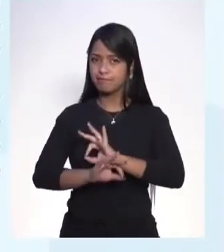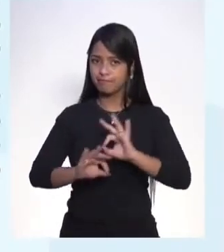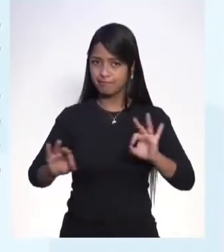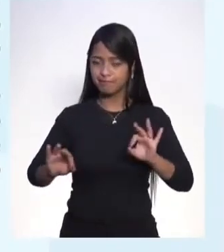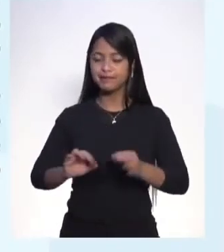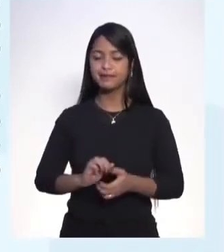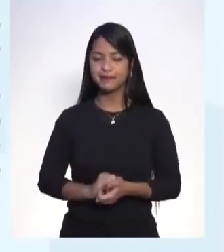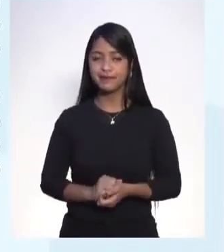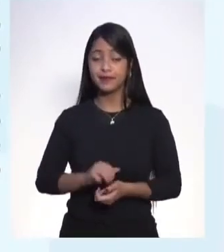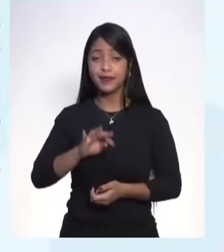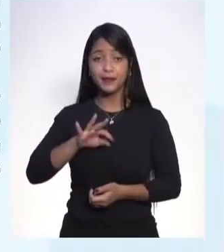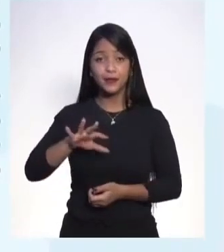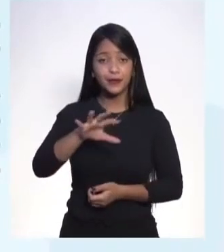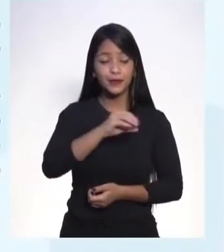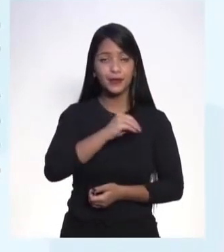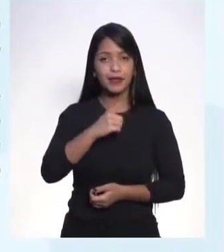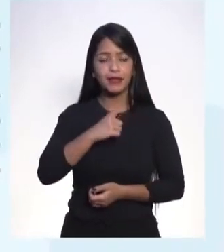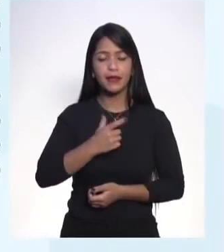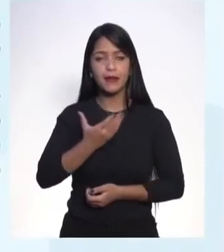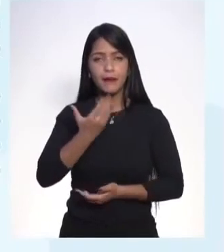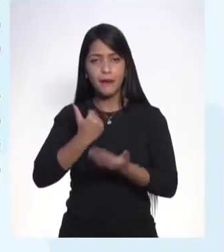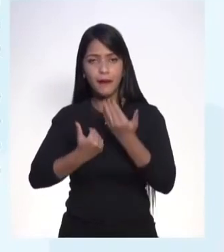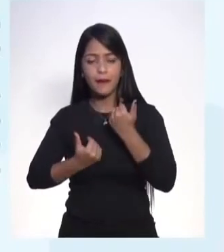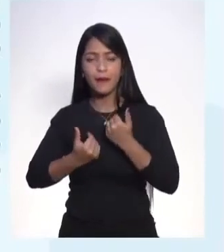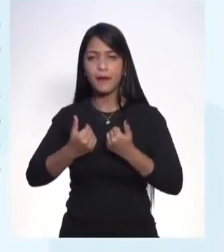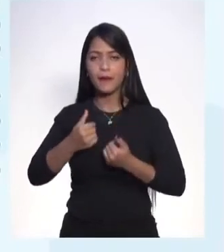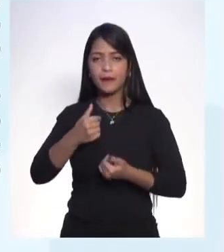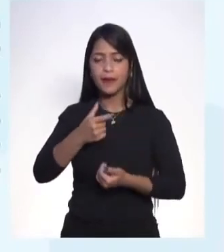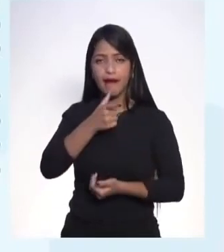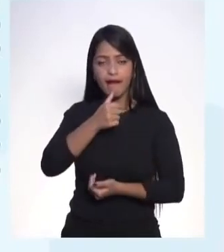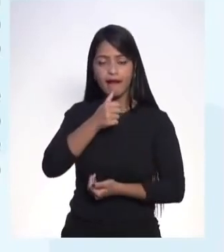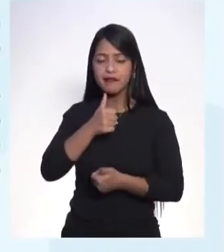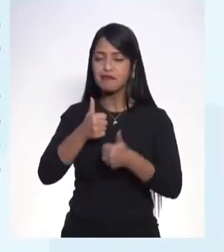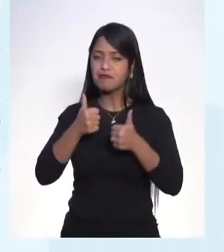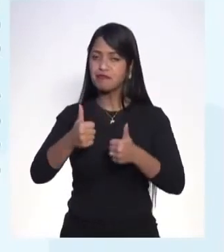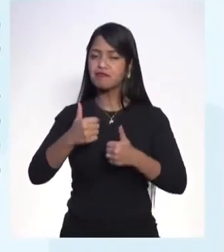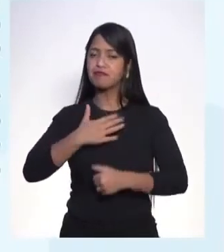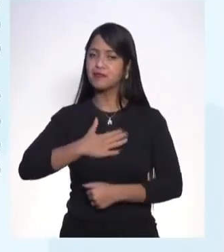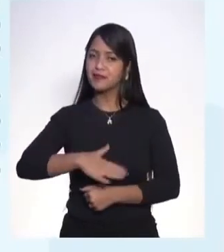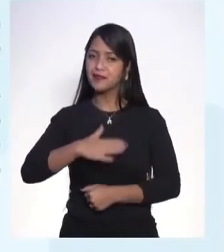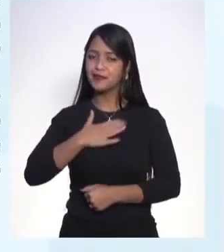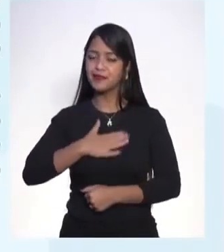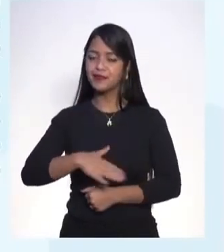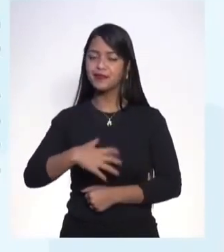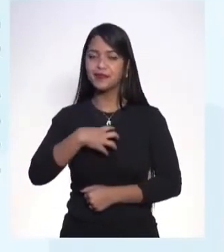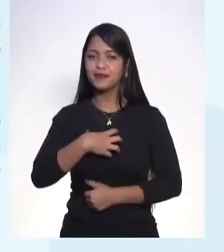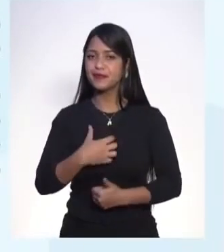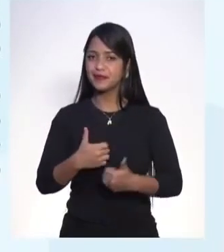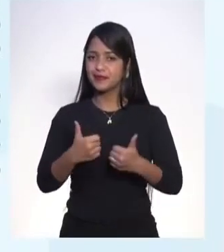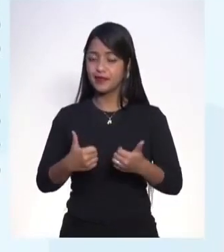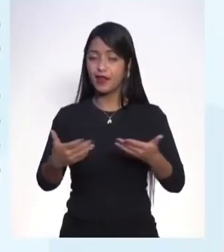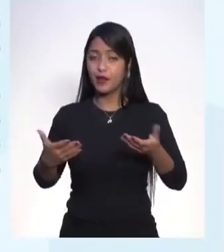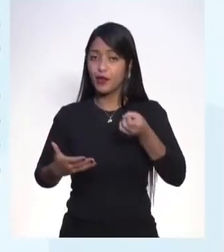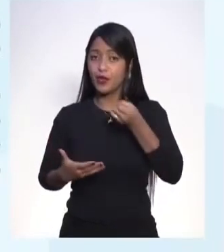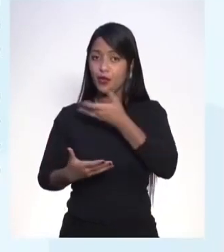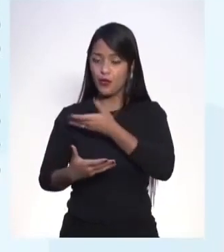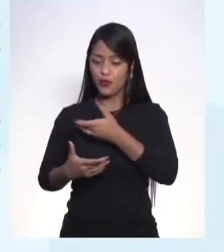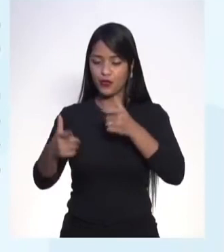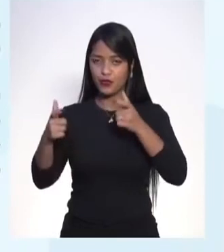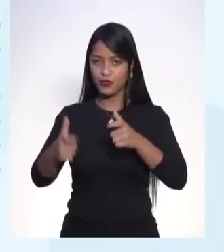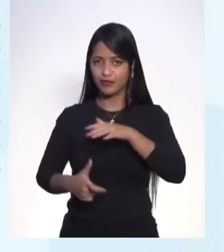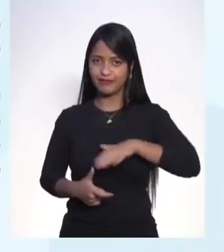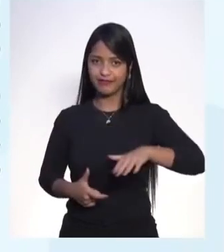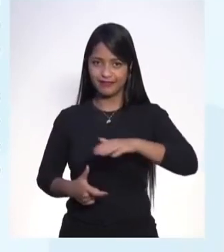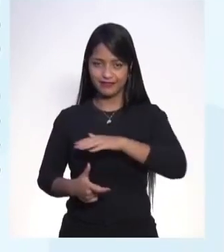elas estão comendo e bebendo normalmente. Elas estão calmas e confortáveis em suas novas habitações e